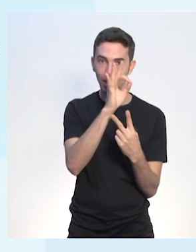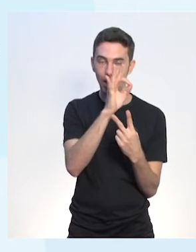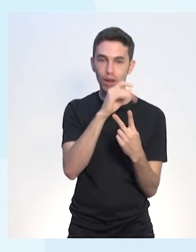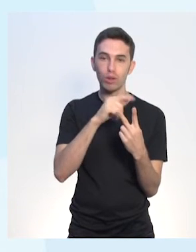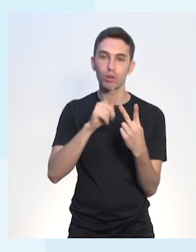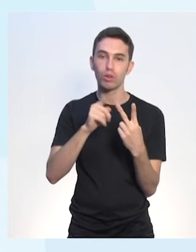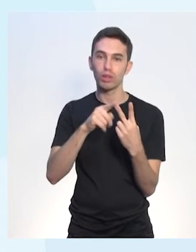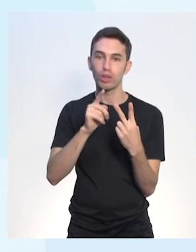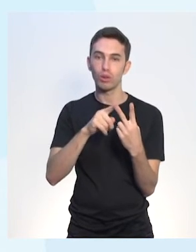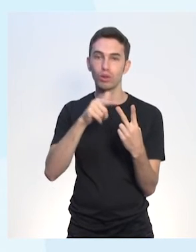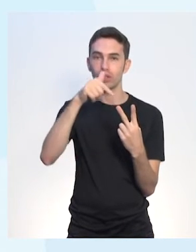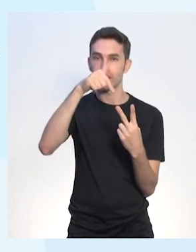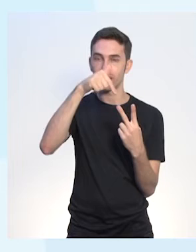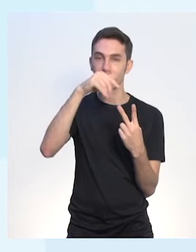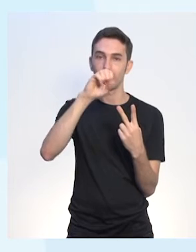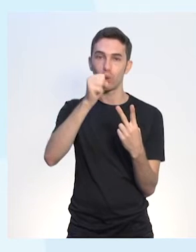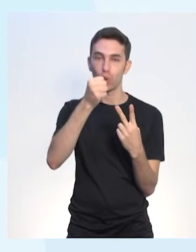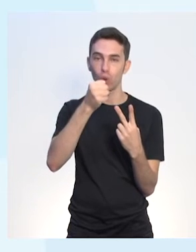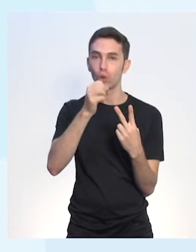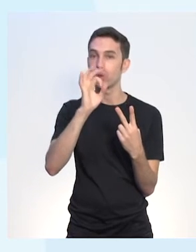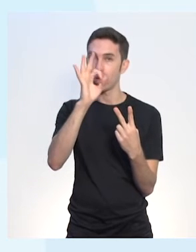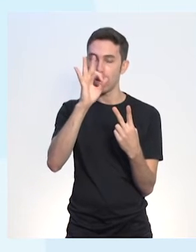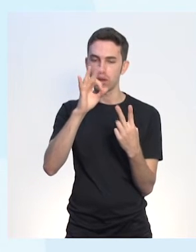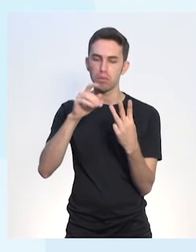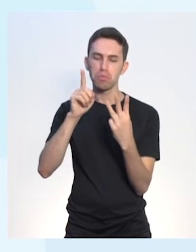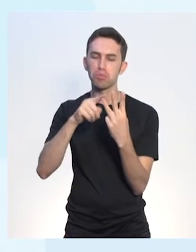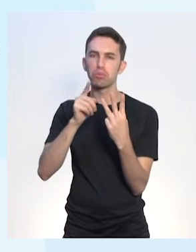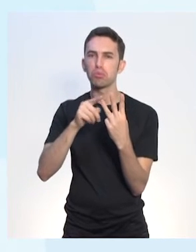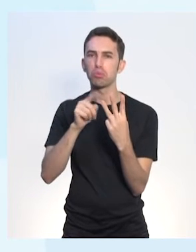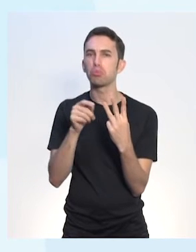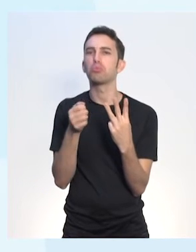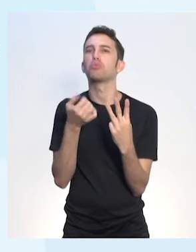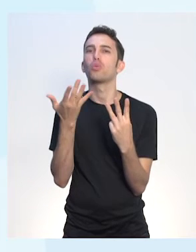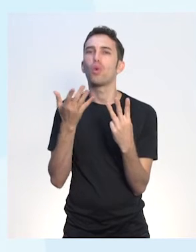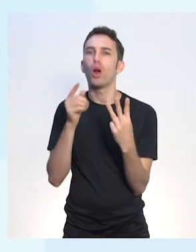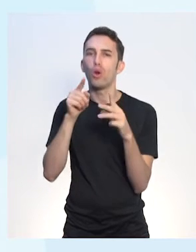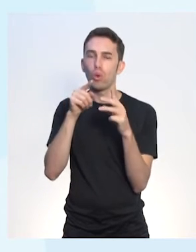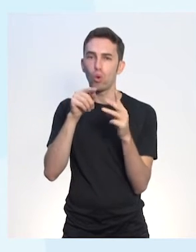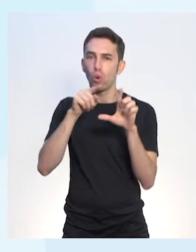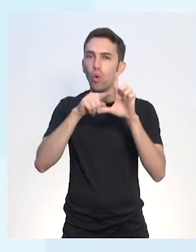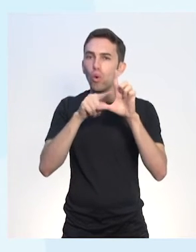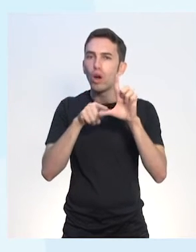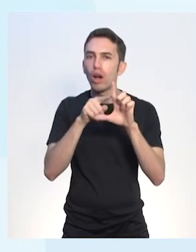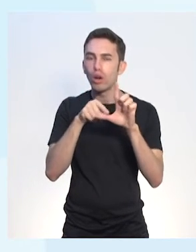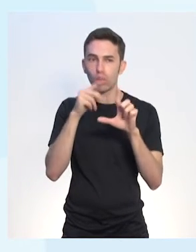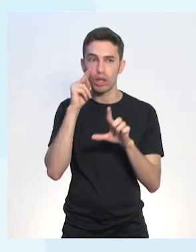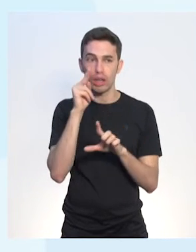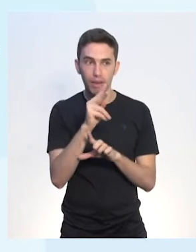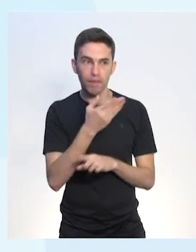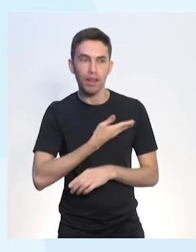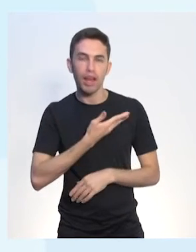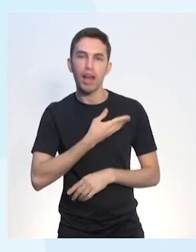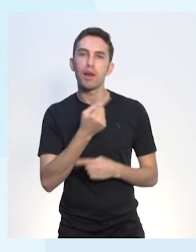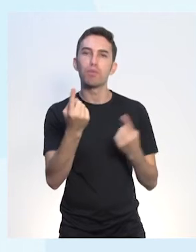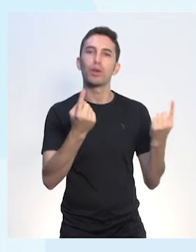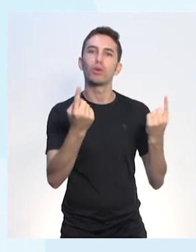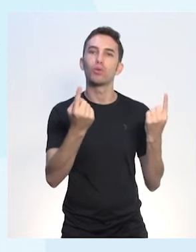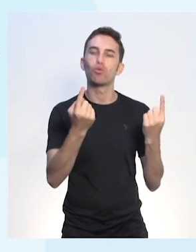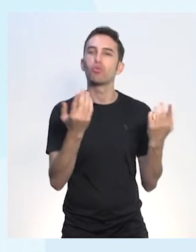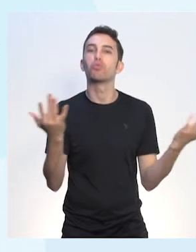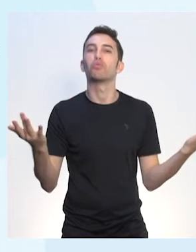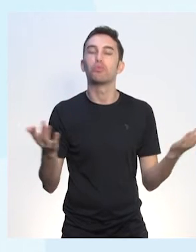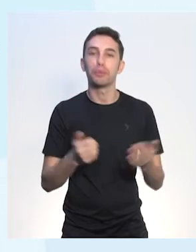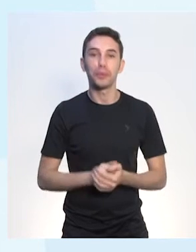E o terceiro, em qual ângulo, sob qual ângulo ele vai conseguir enxergar os 2